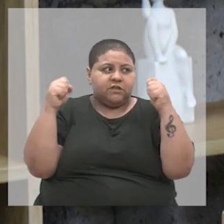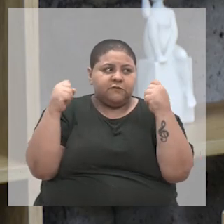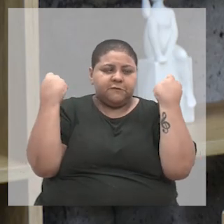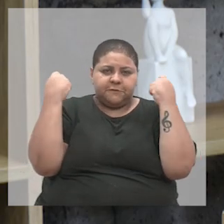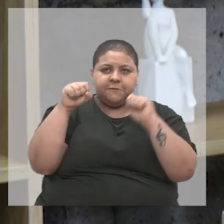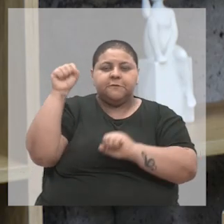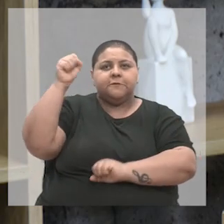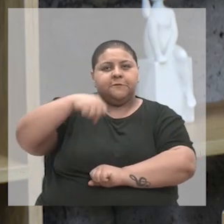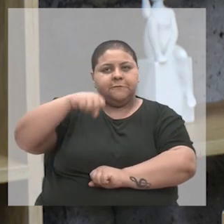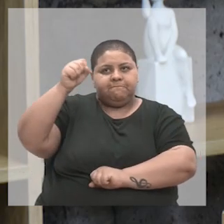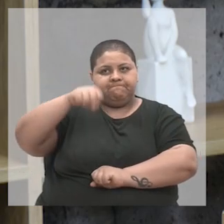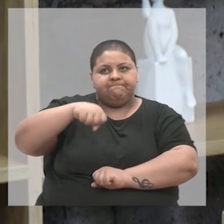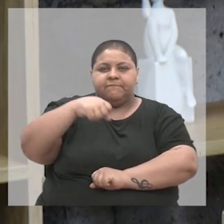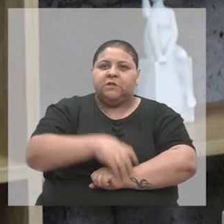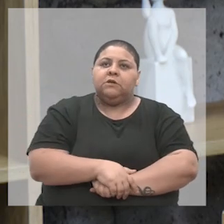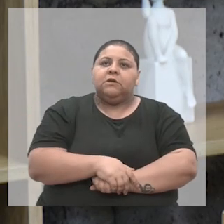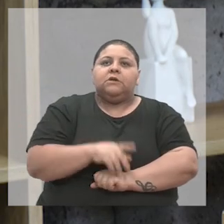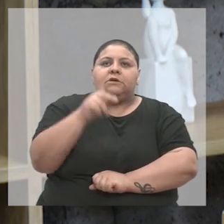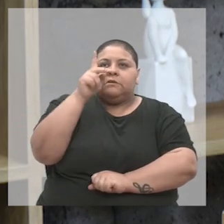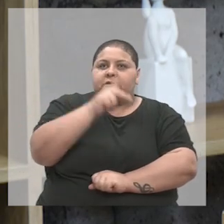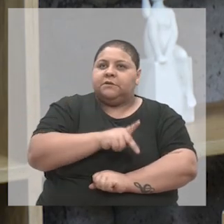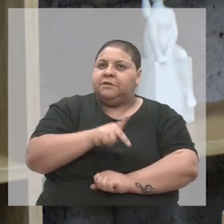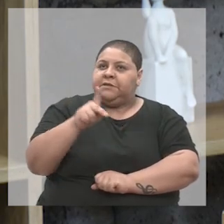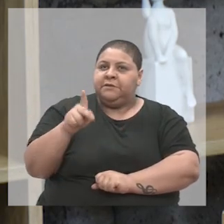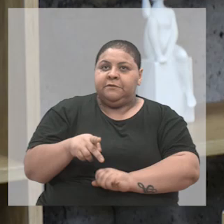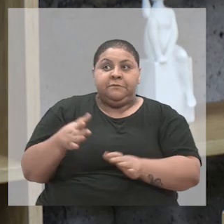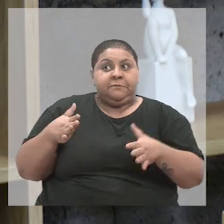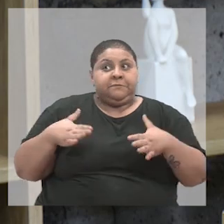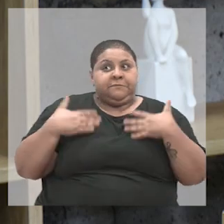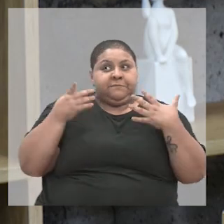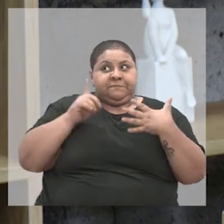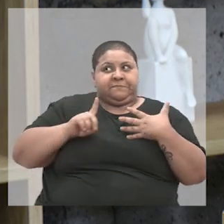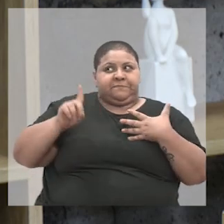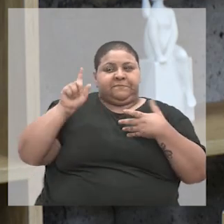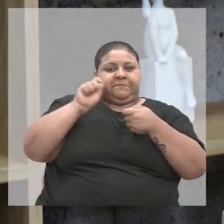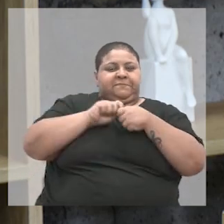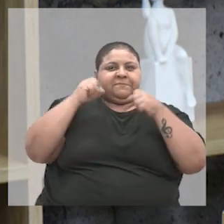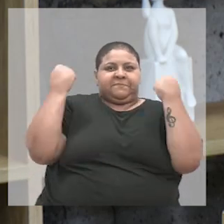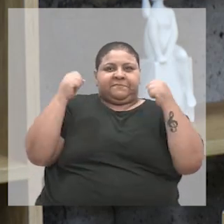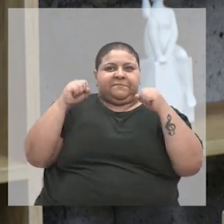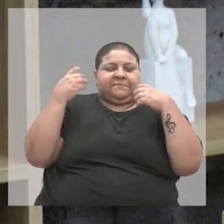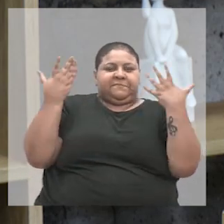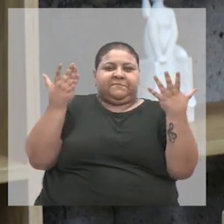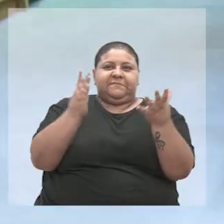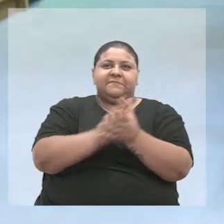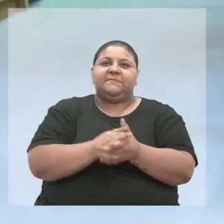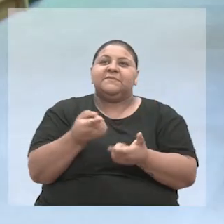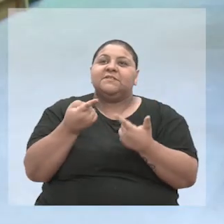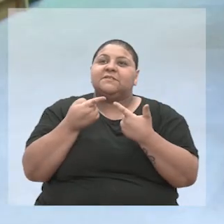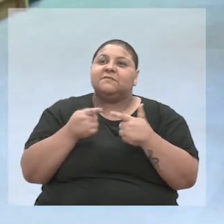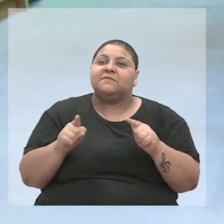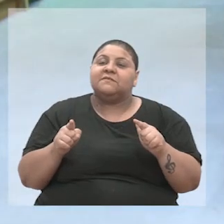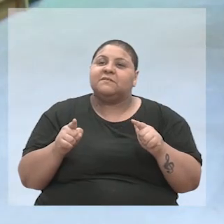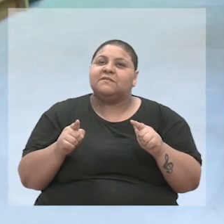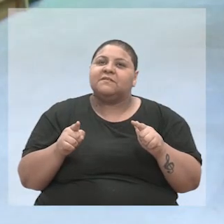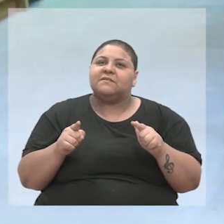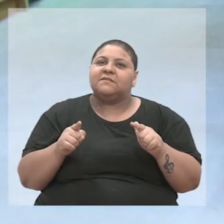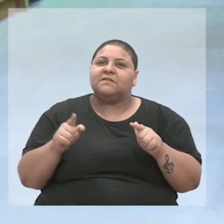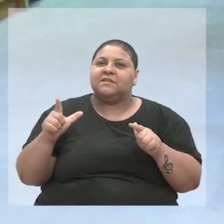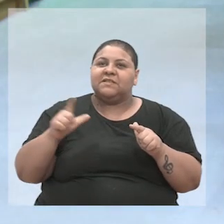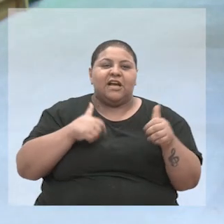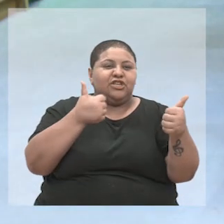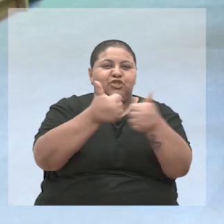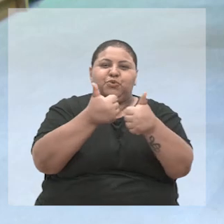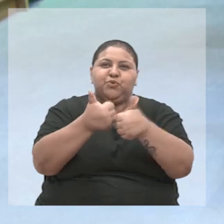Tô fazendo educação física. O professor disse, meu Deus, fazer educação física. Mas quando tá na veia não